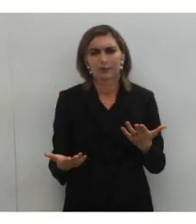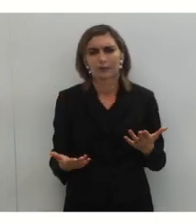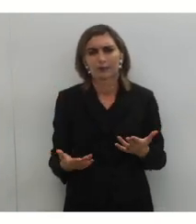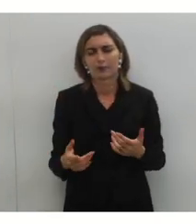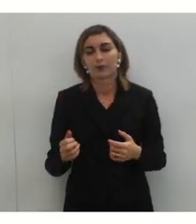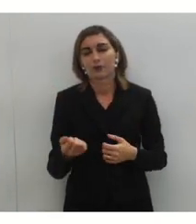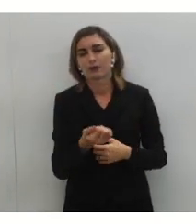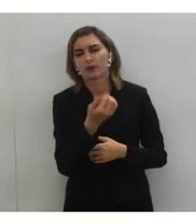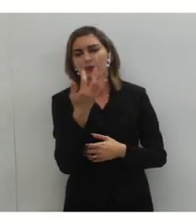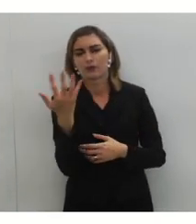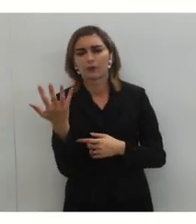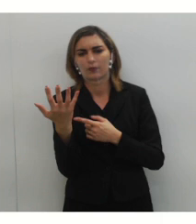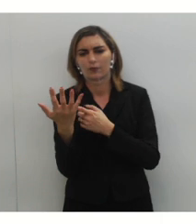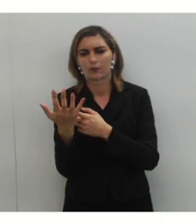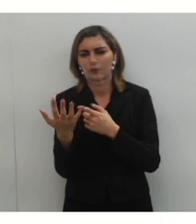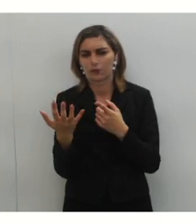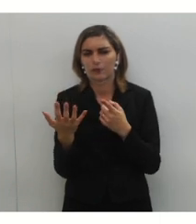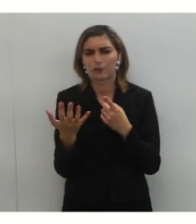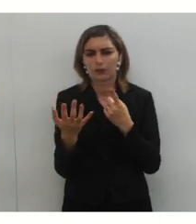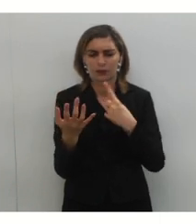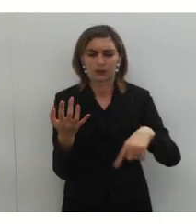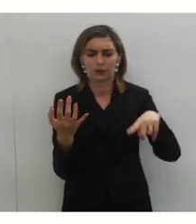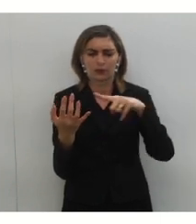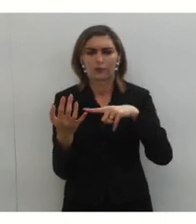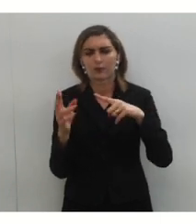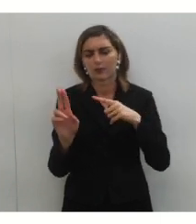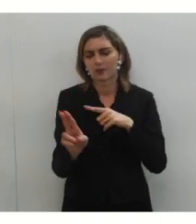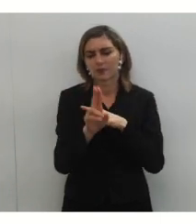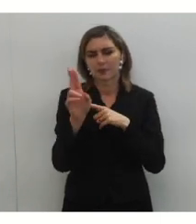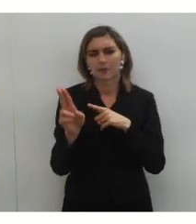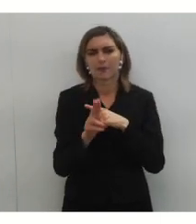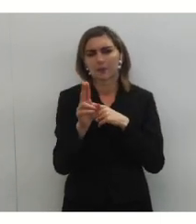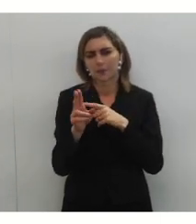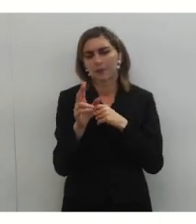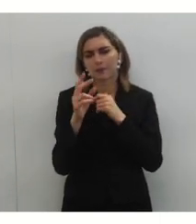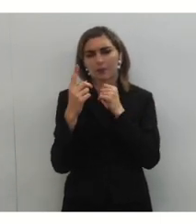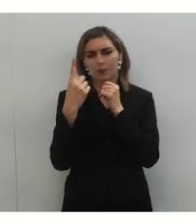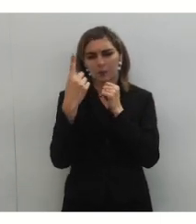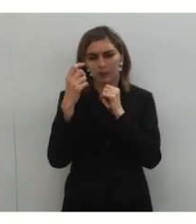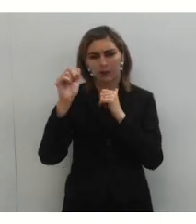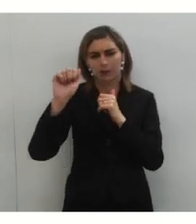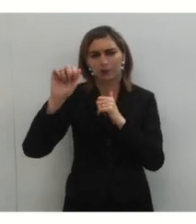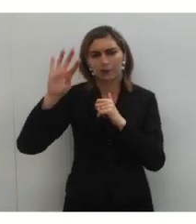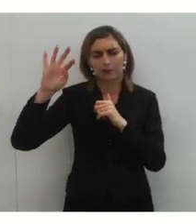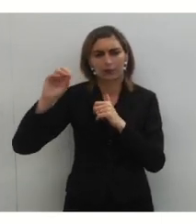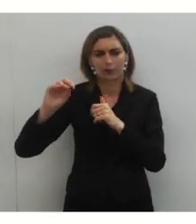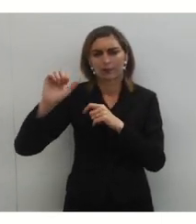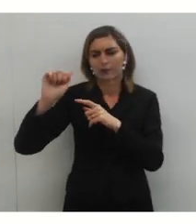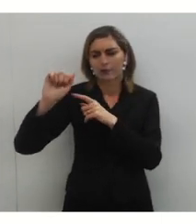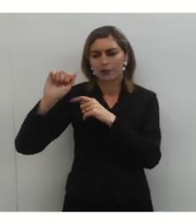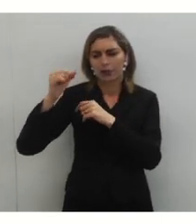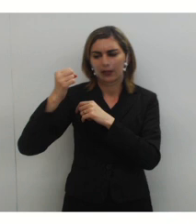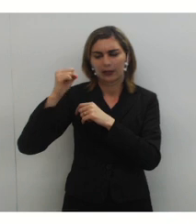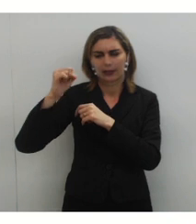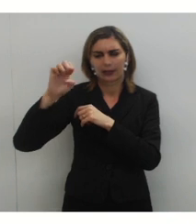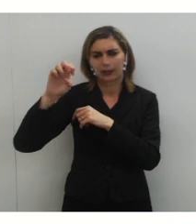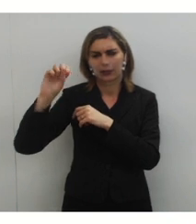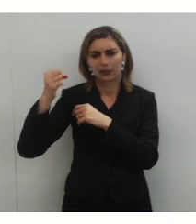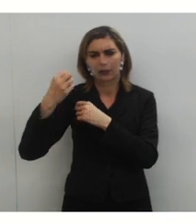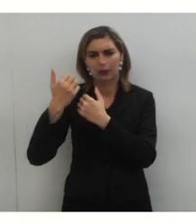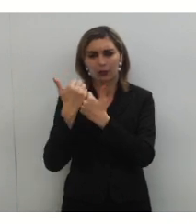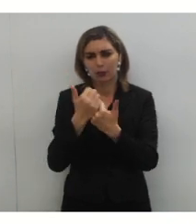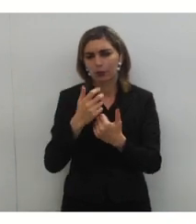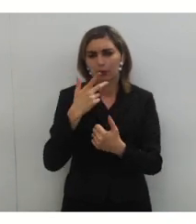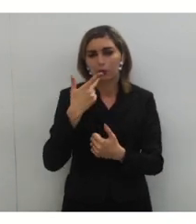Então, quando nós utilizamos um autoassessor de FHC e não